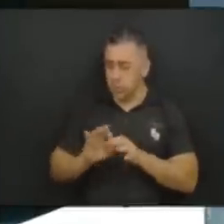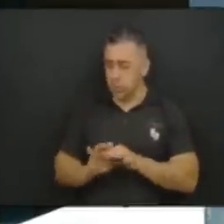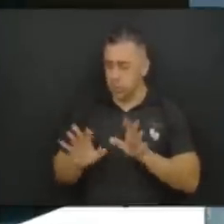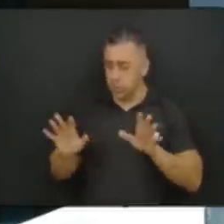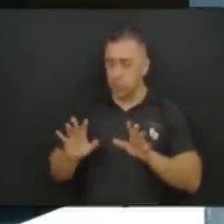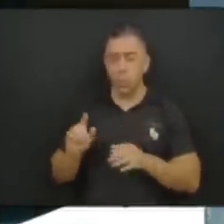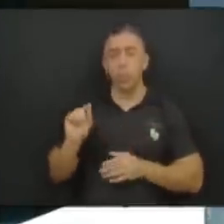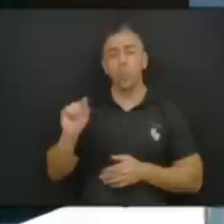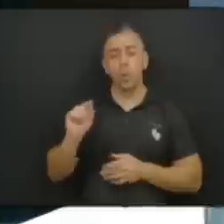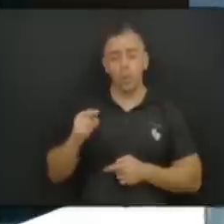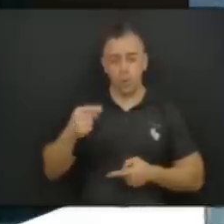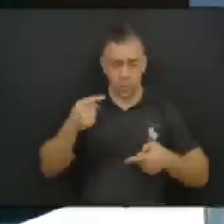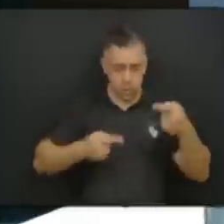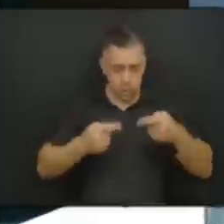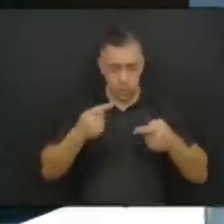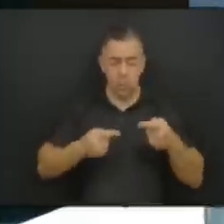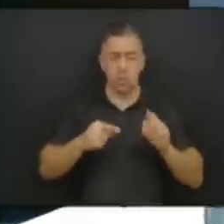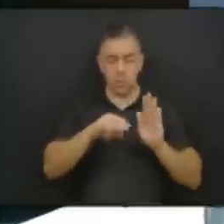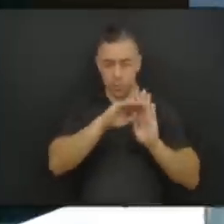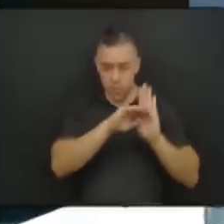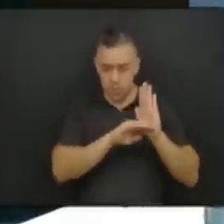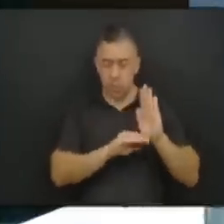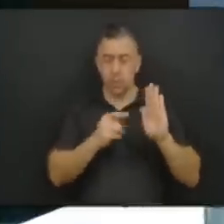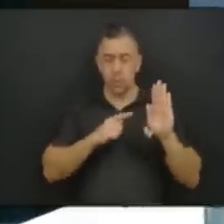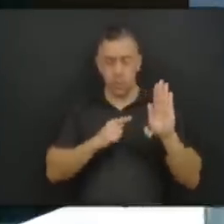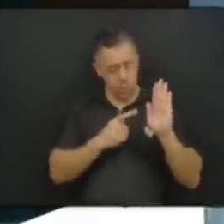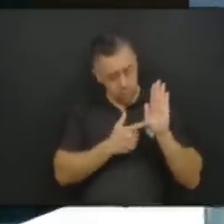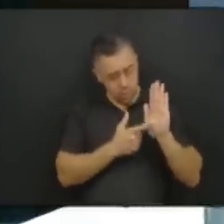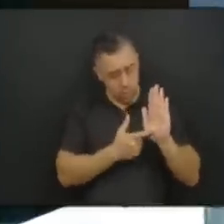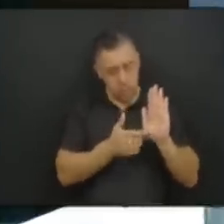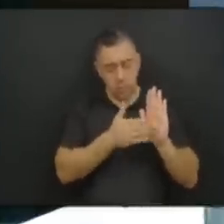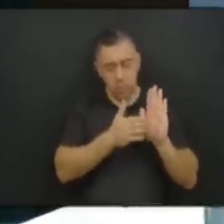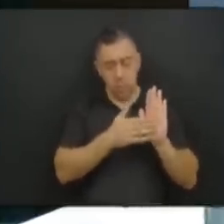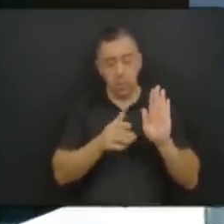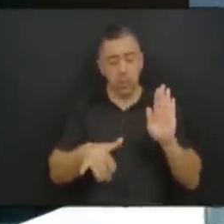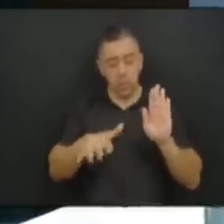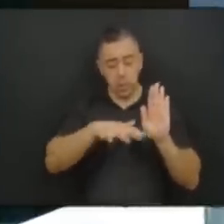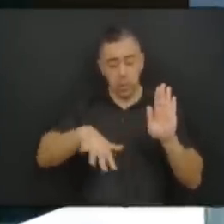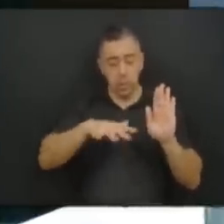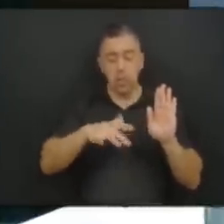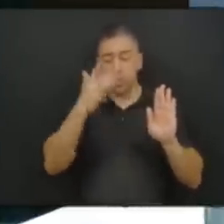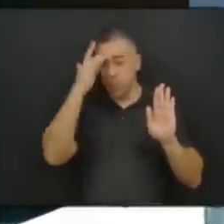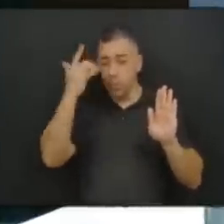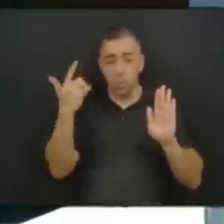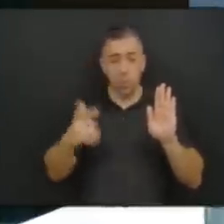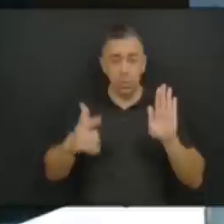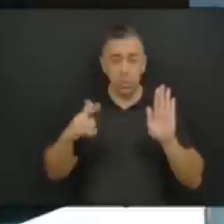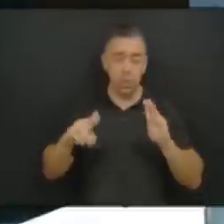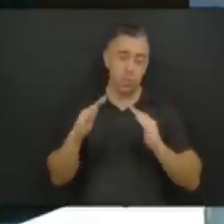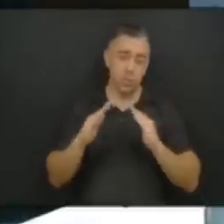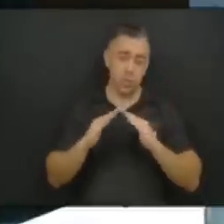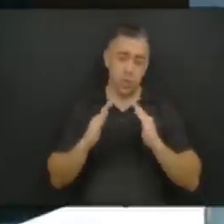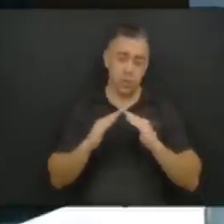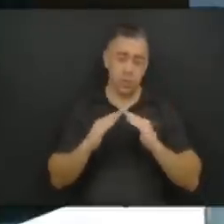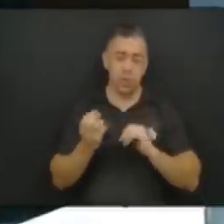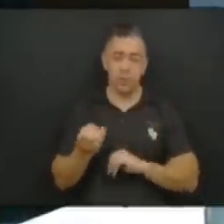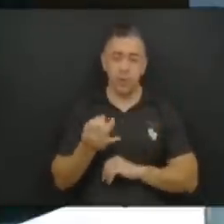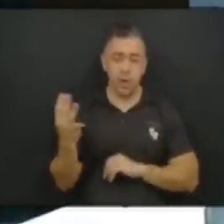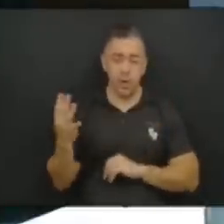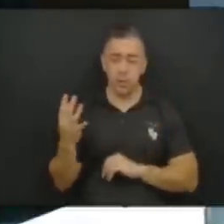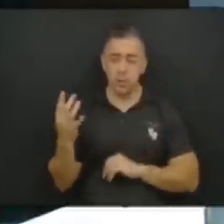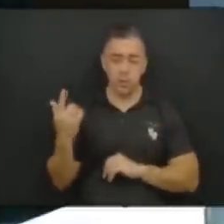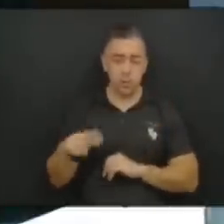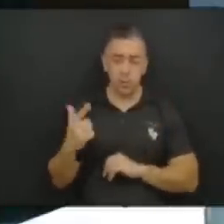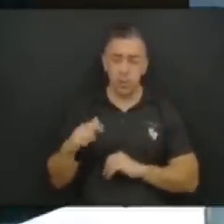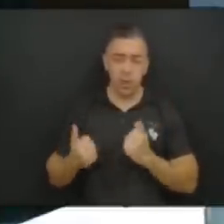a uma das discussões das diretrizes que se coloca as pessoas estão sem moradia Muitas delas